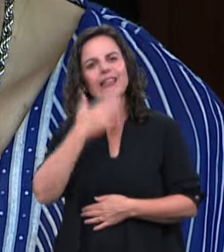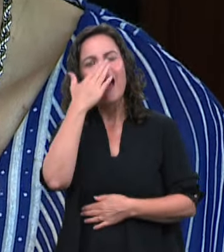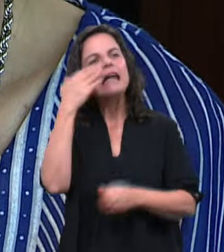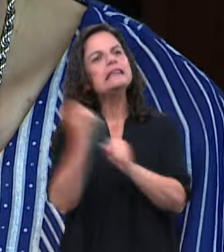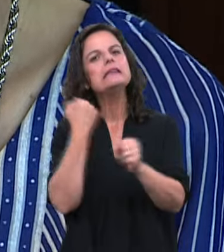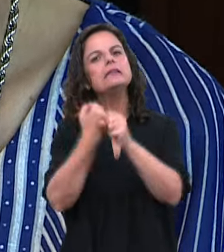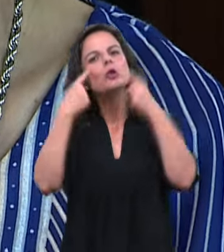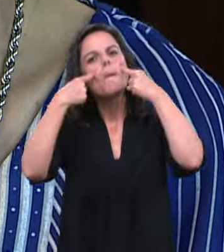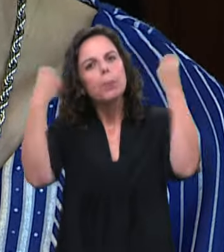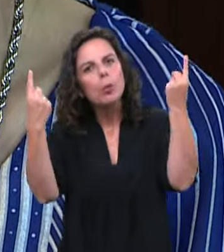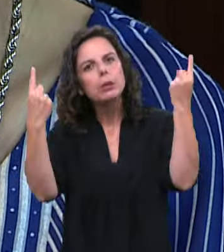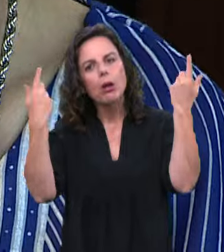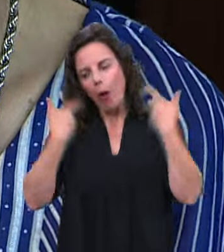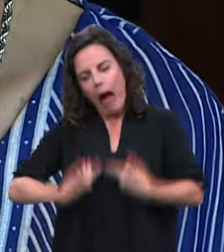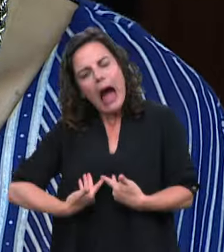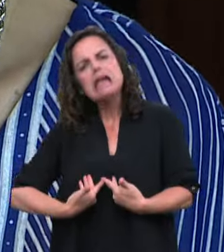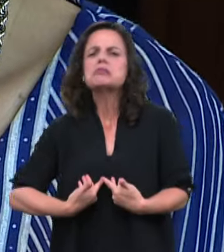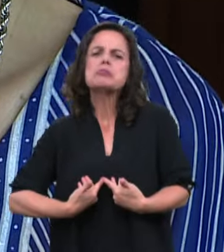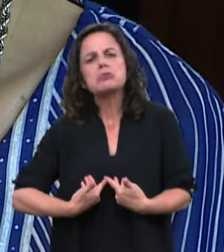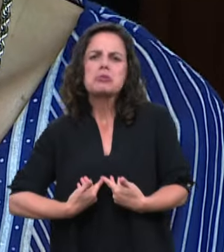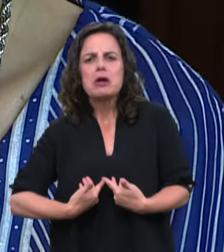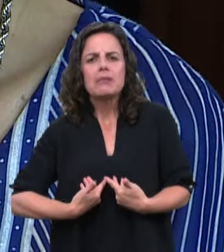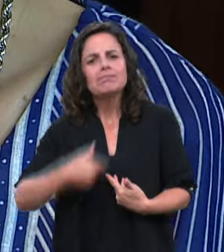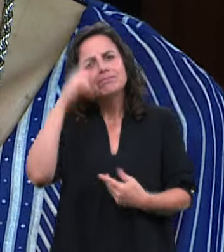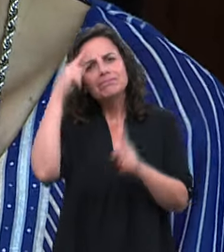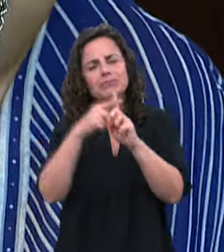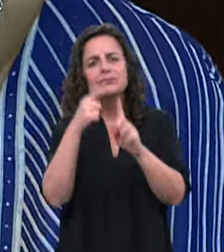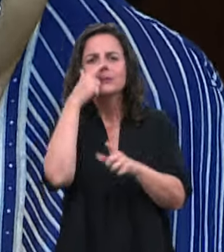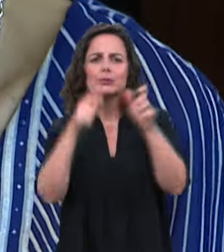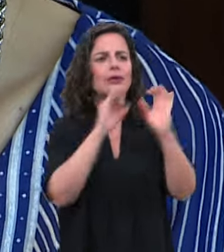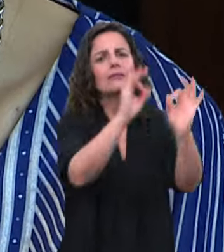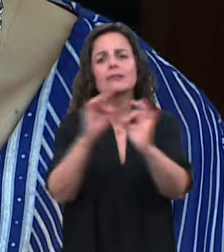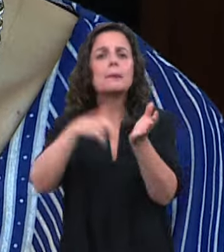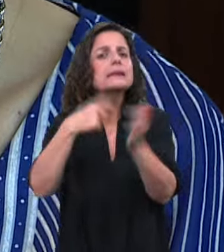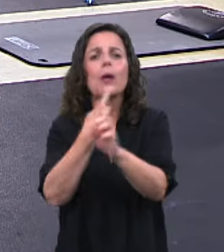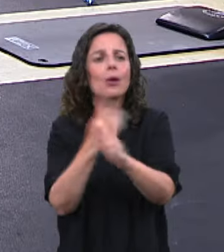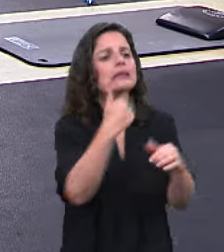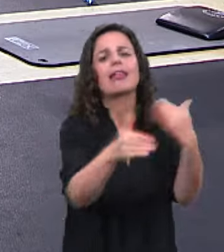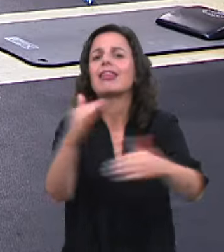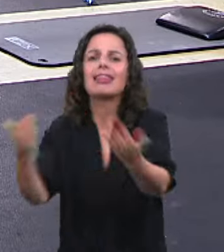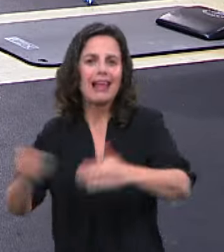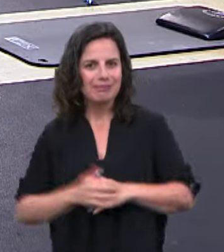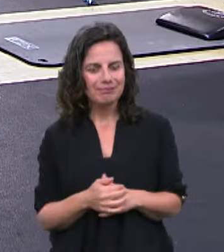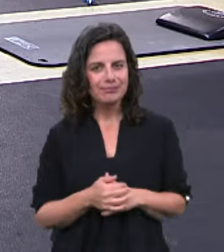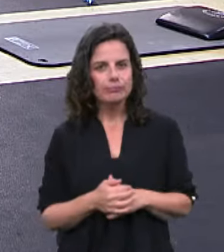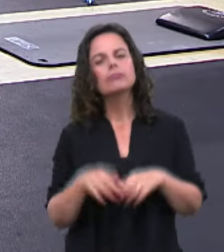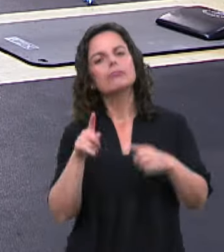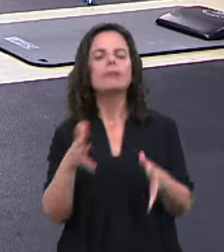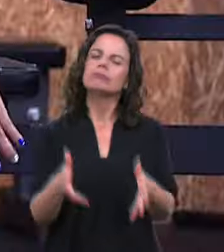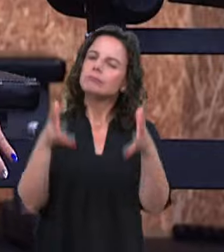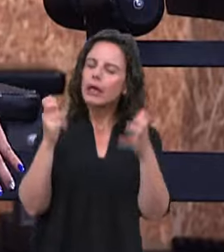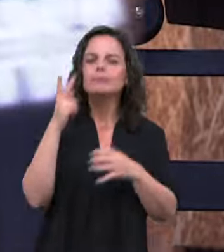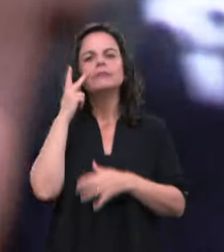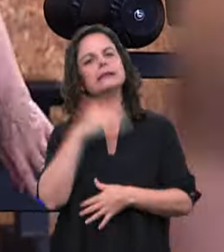serviço público, que estamos cá para as pessoas e para o que elas precisarem da nossa parte. Adepta de um estilo de